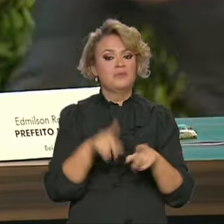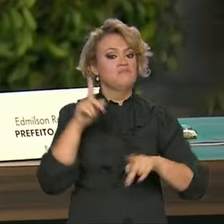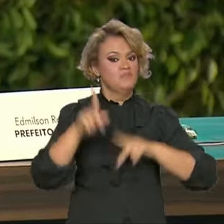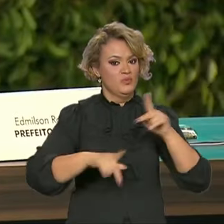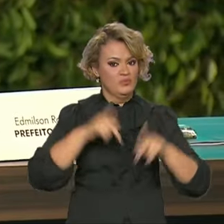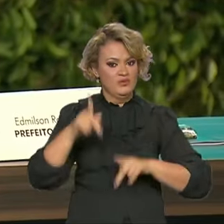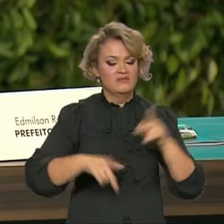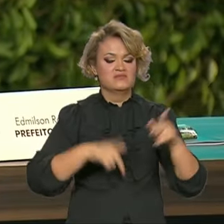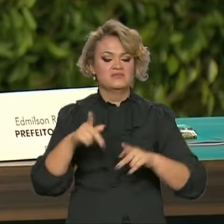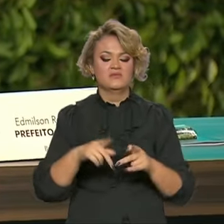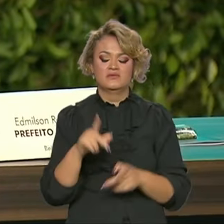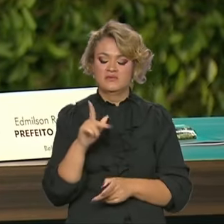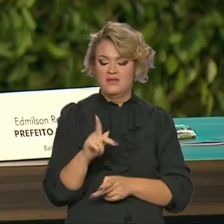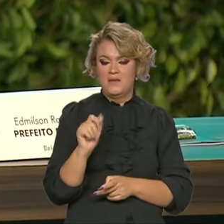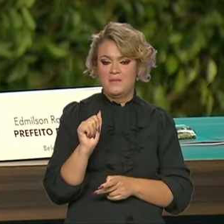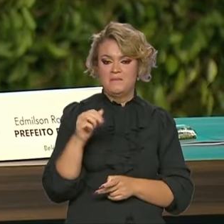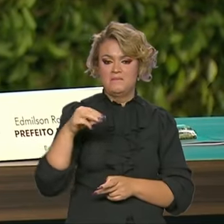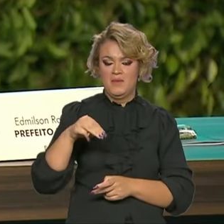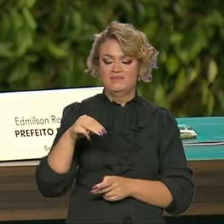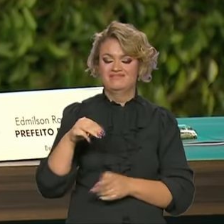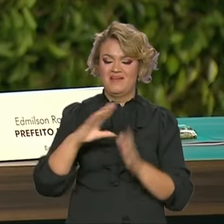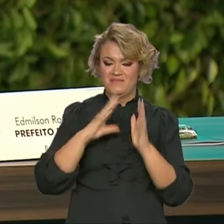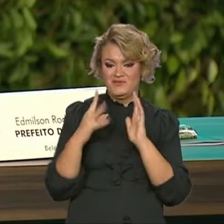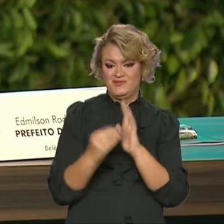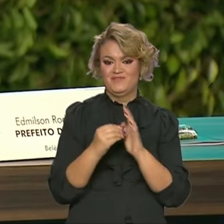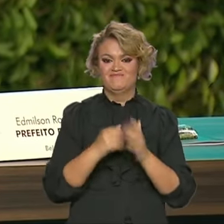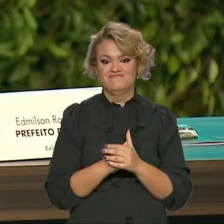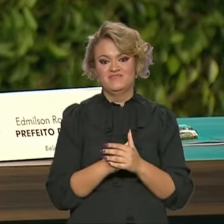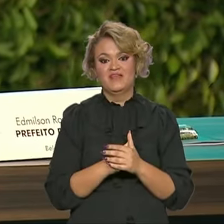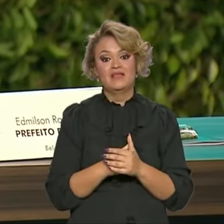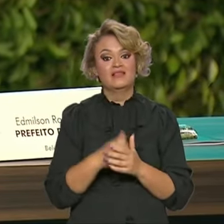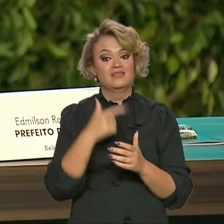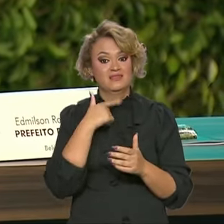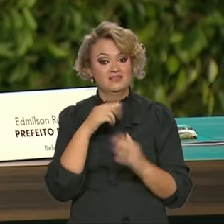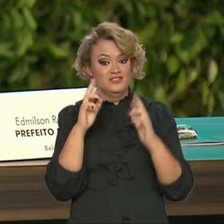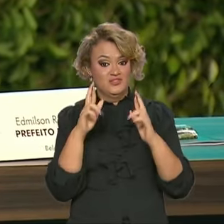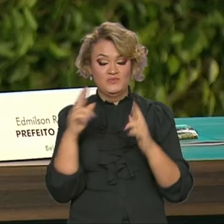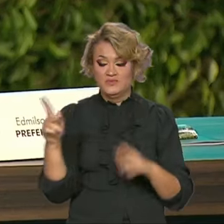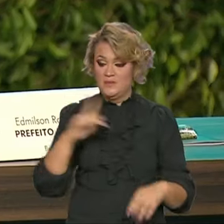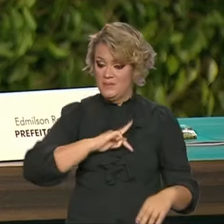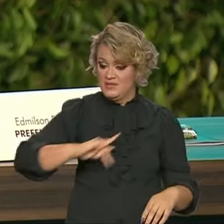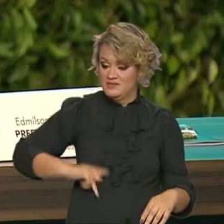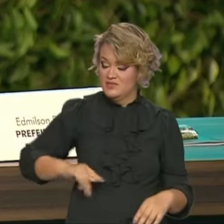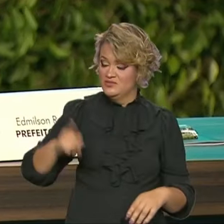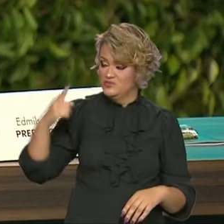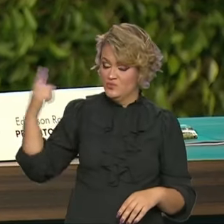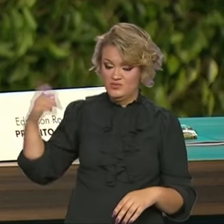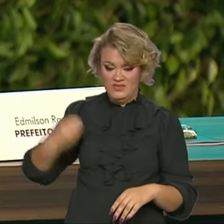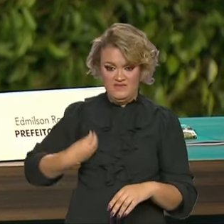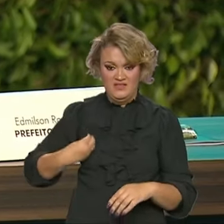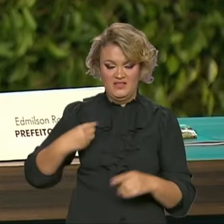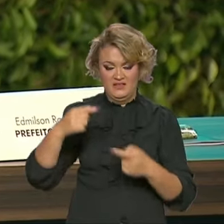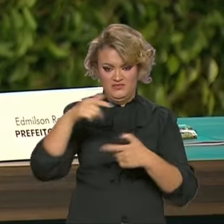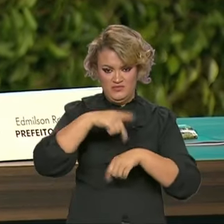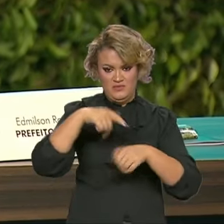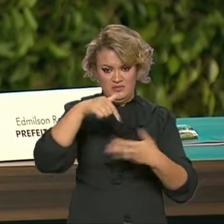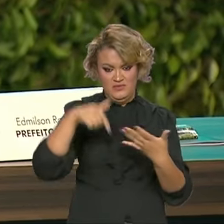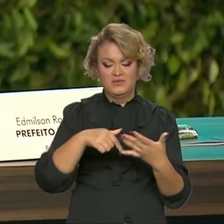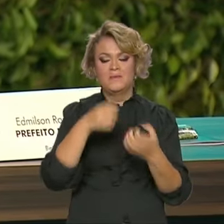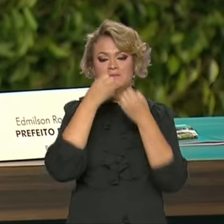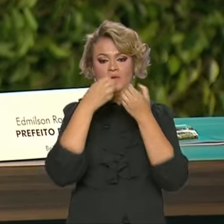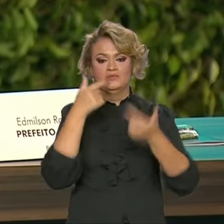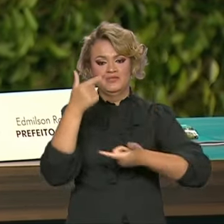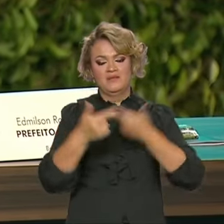povos da Pan-Amazônia. Desejamos aos nossos presidentes um ótimo trabalho.